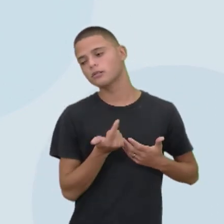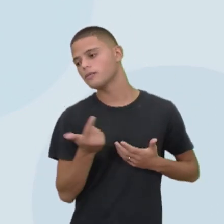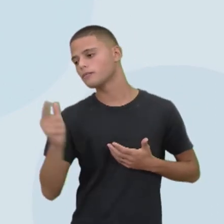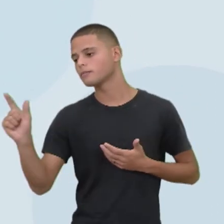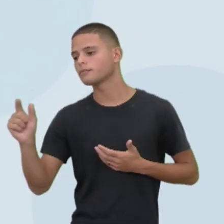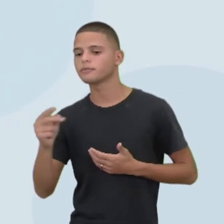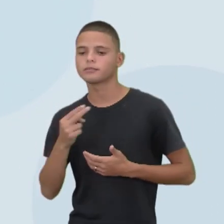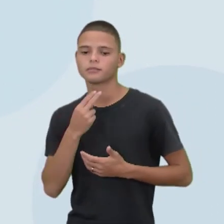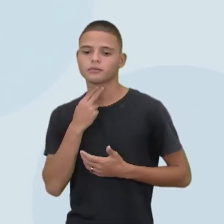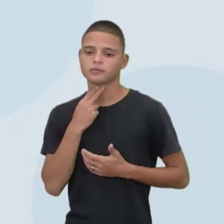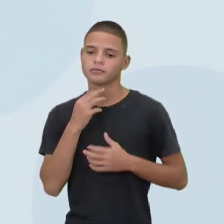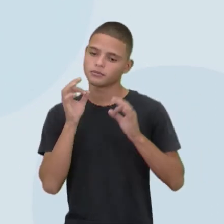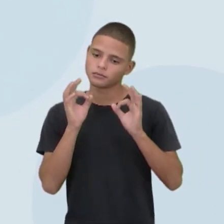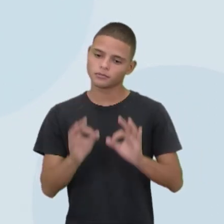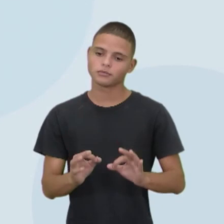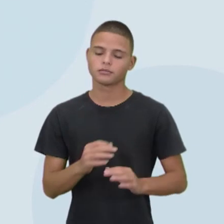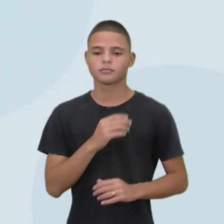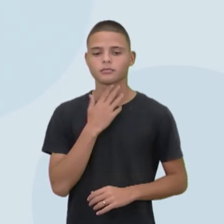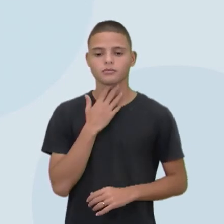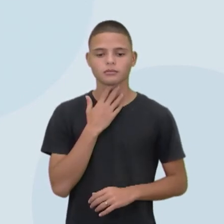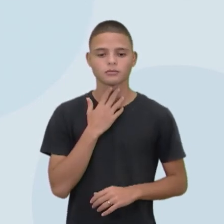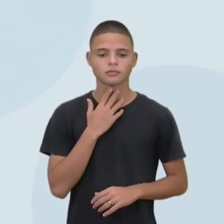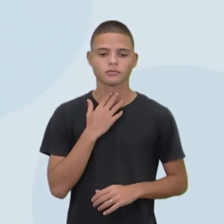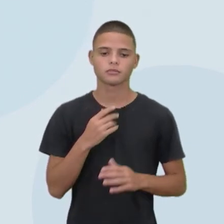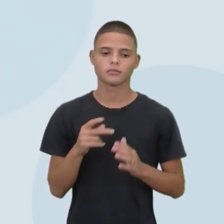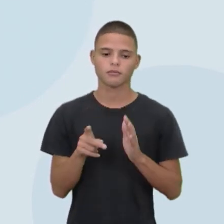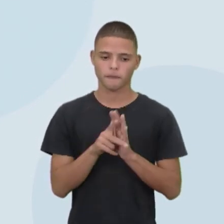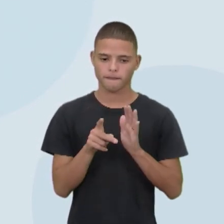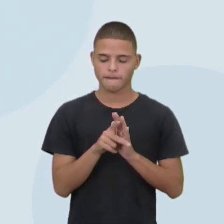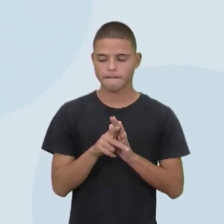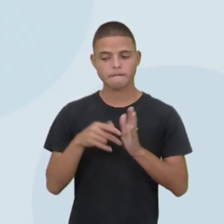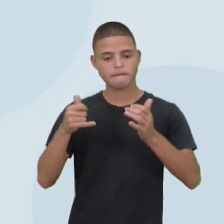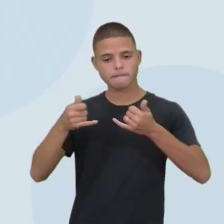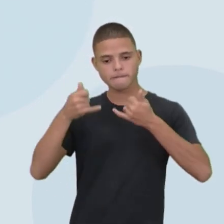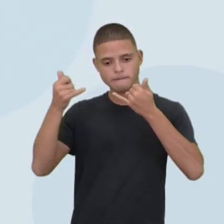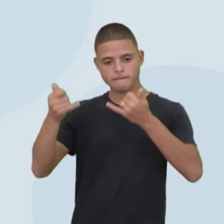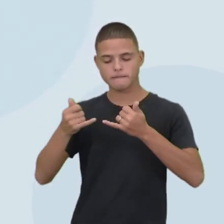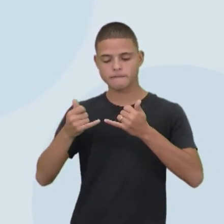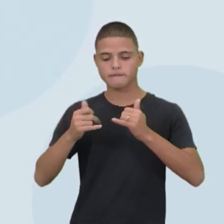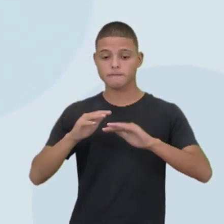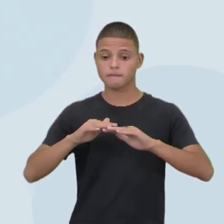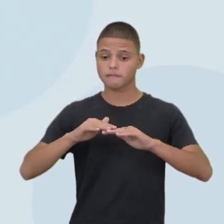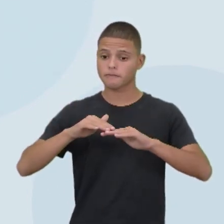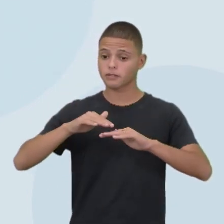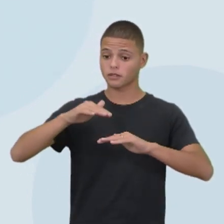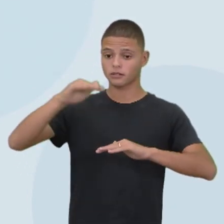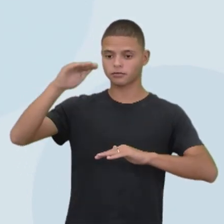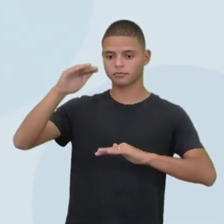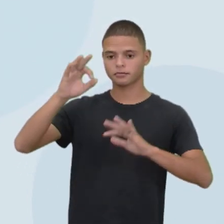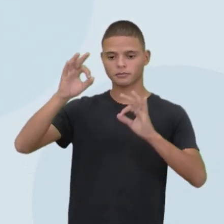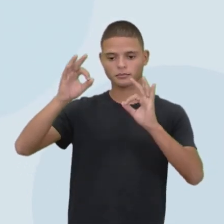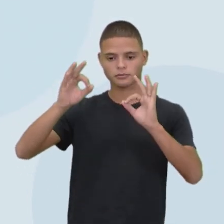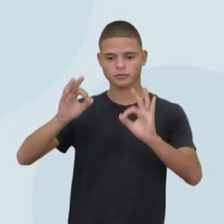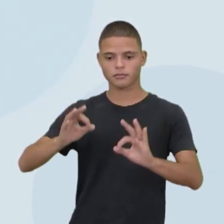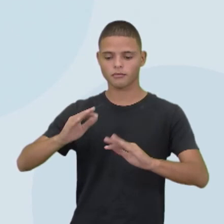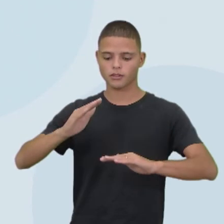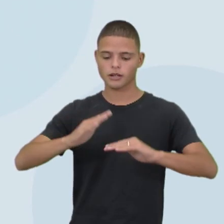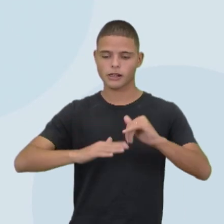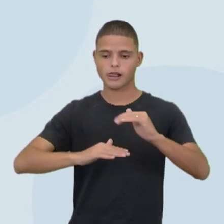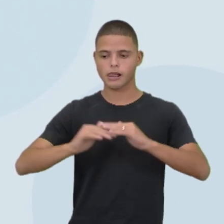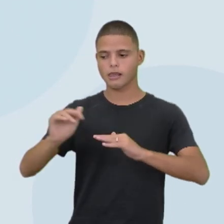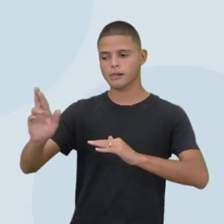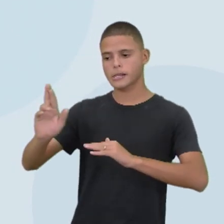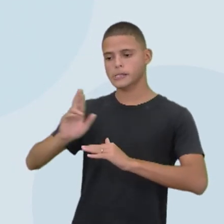Não pode. Tudo bem? A técnica adequada para a coleta de informações aumenta significativamente a qualidade